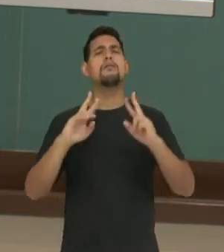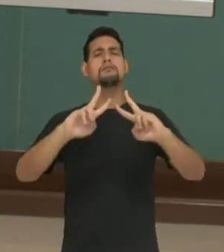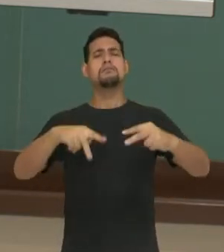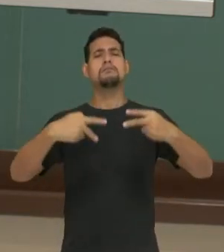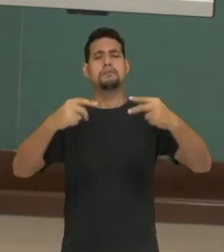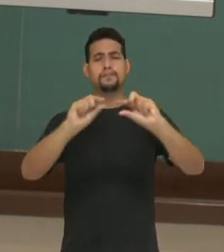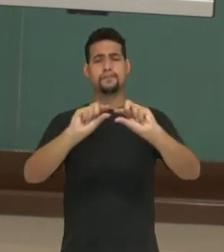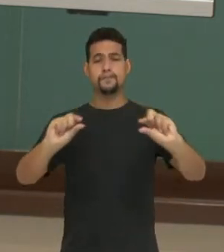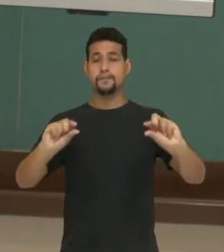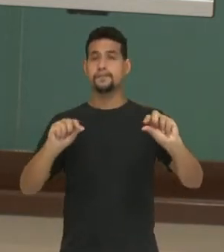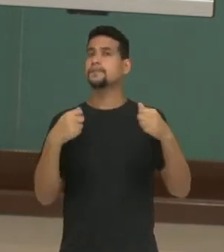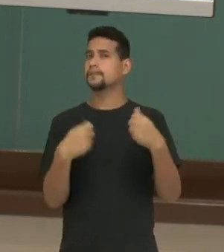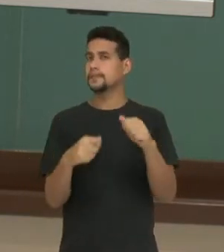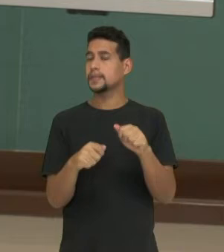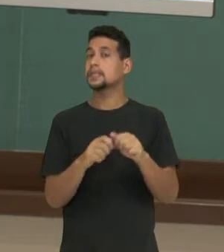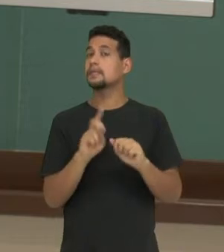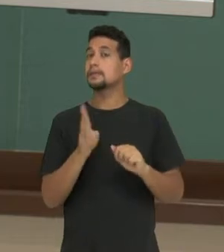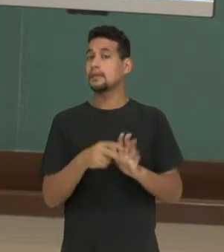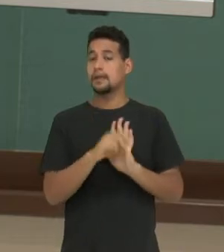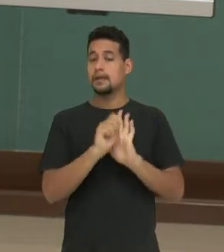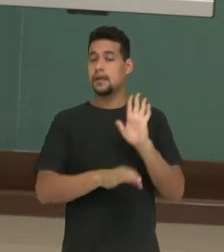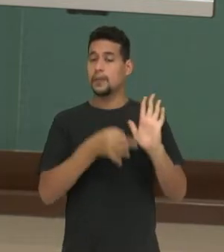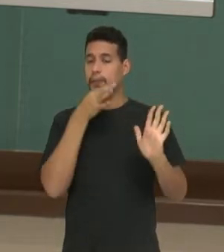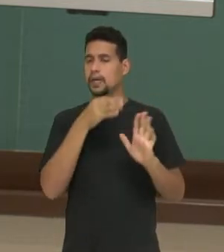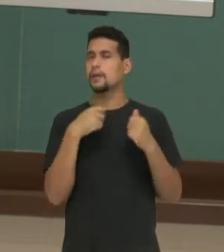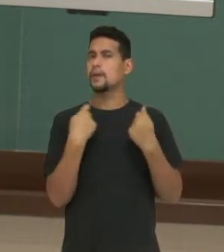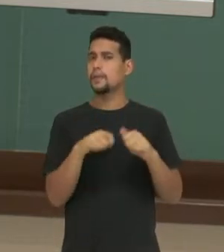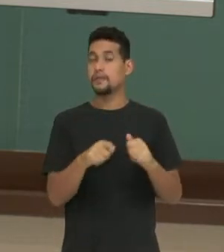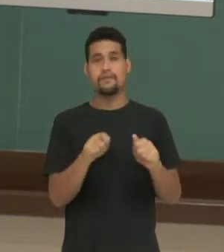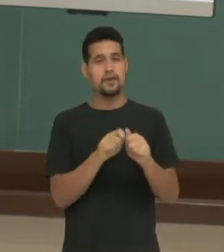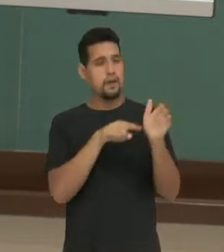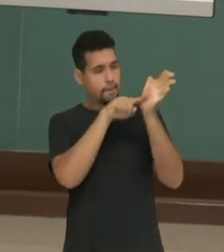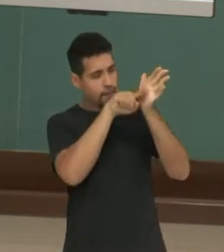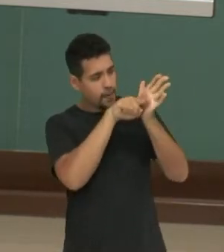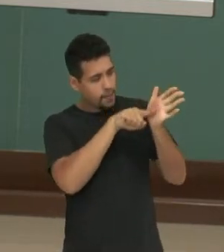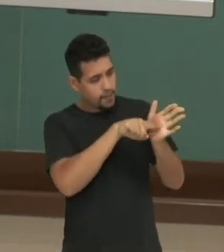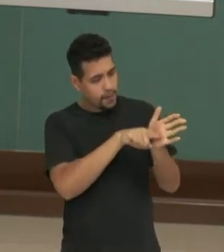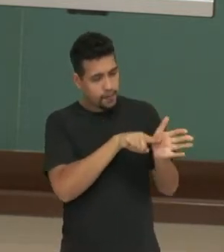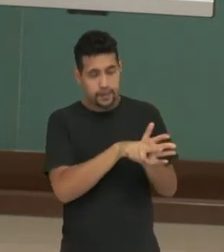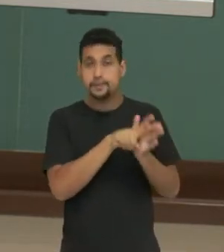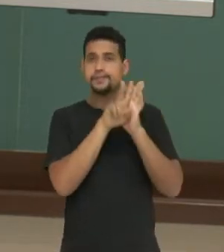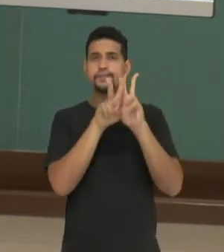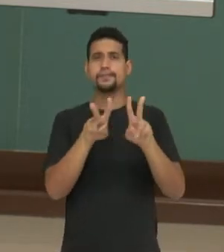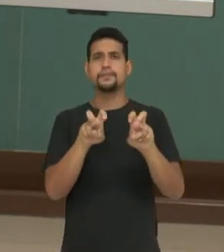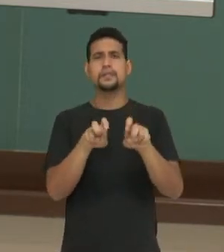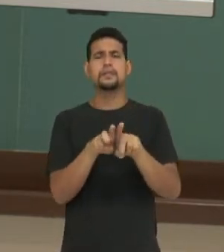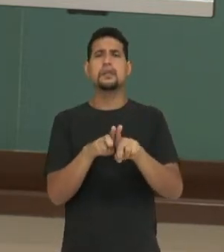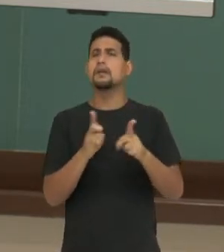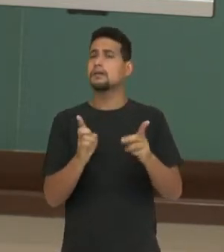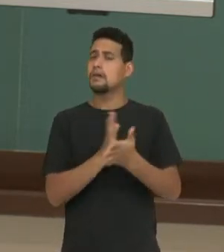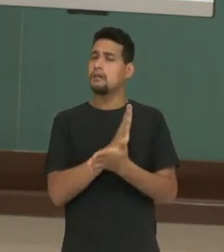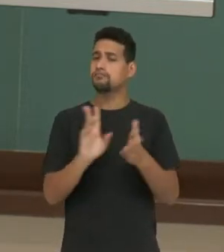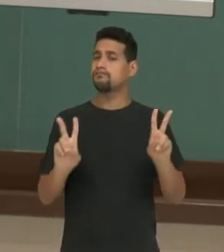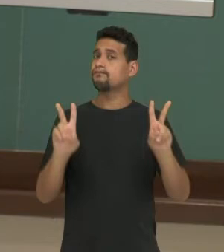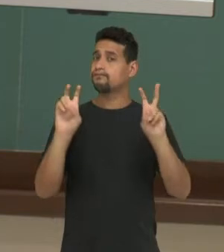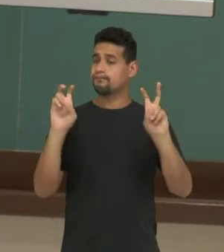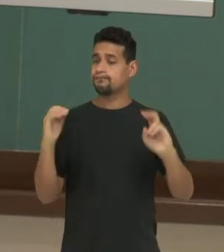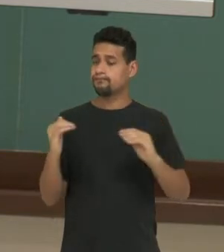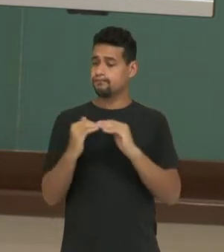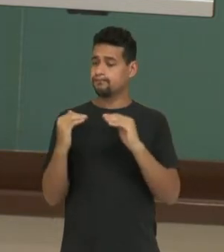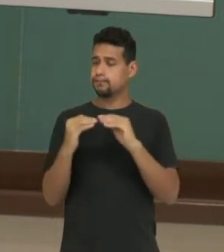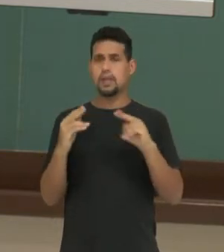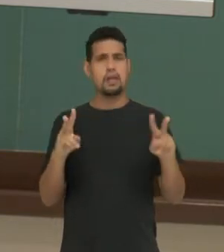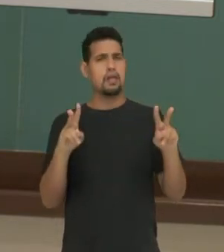que eu for produzir um texto de opinião, eu tenho que fazer a pesquisa a respeito, né, de assuntos correlacionados